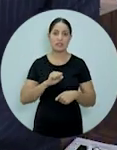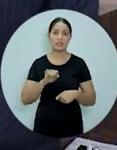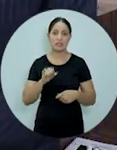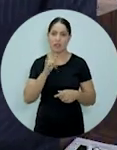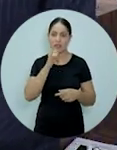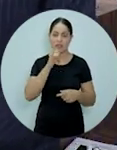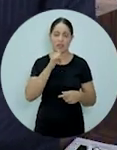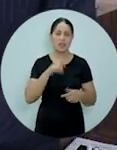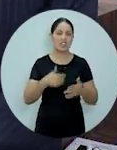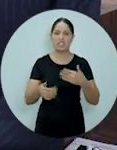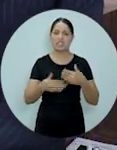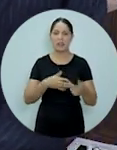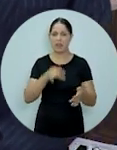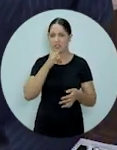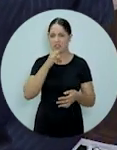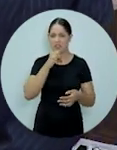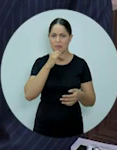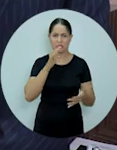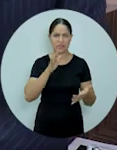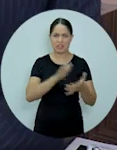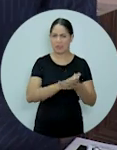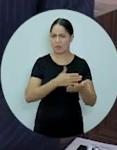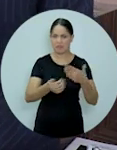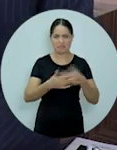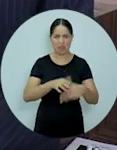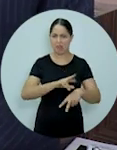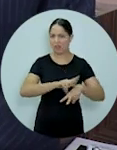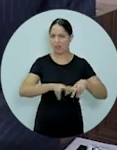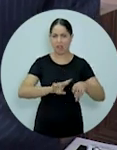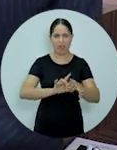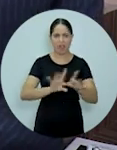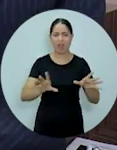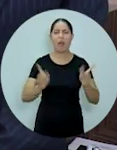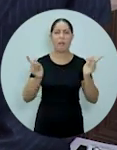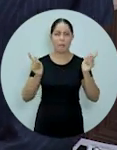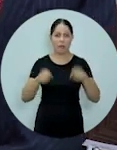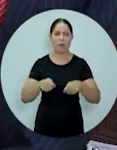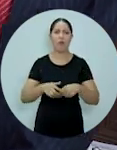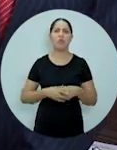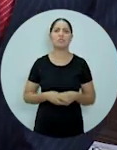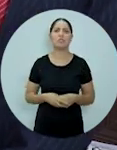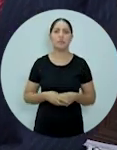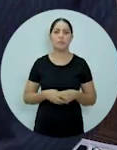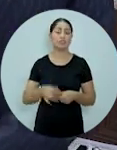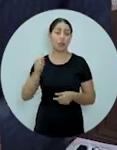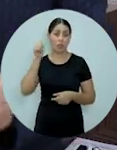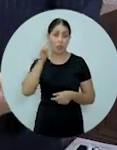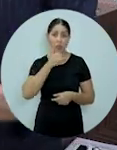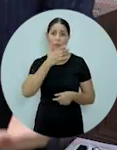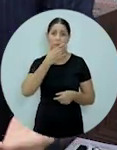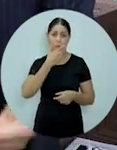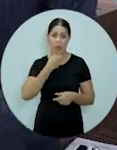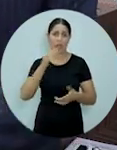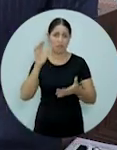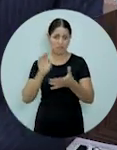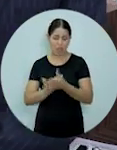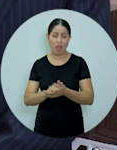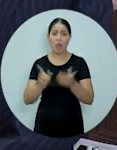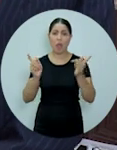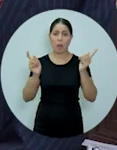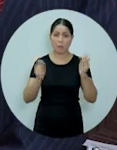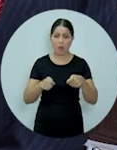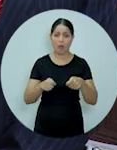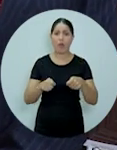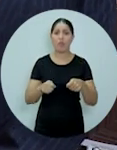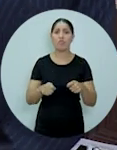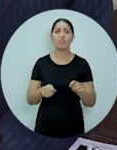se fosse um casal. Independe também, não tem nenhuma discriminação de gênero, pode ser um casal homem e mulher,